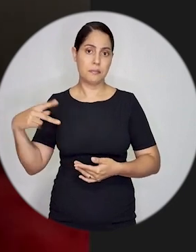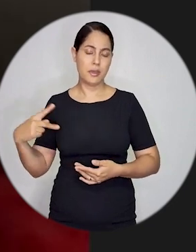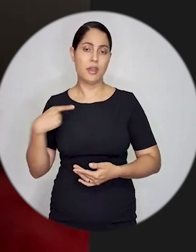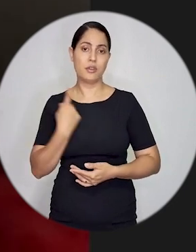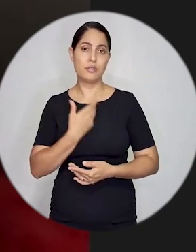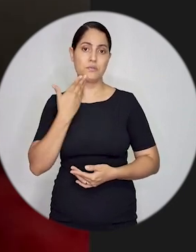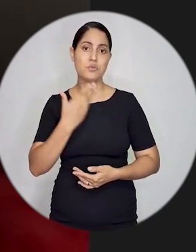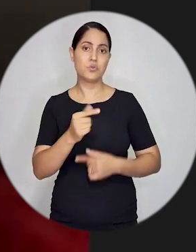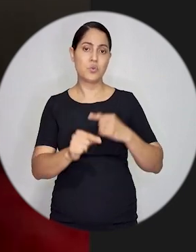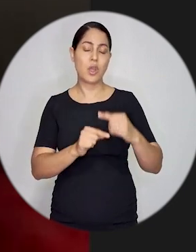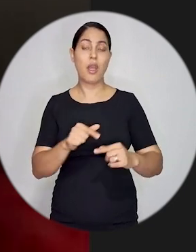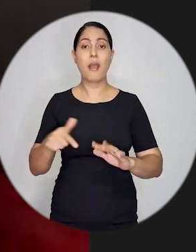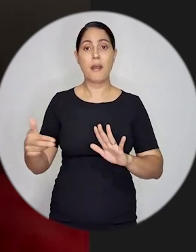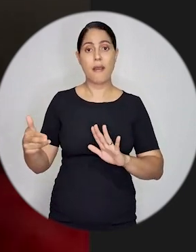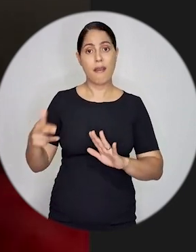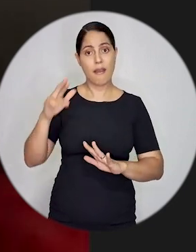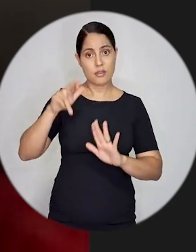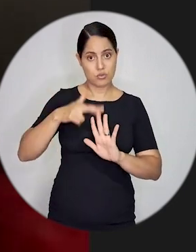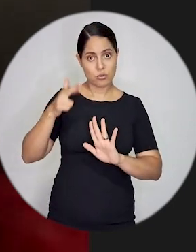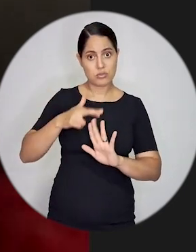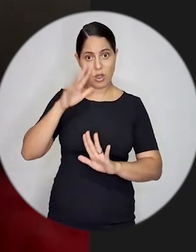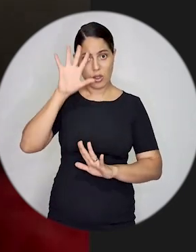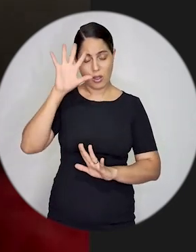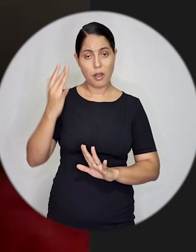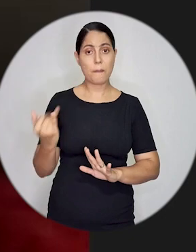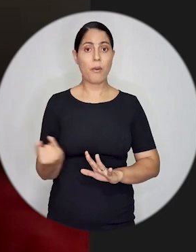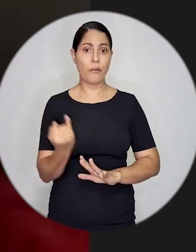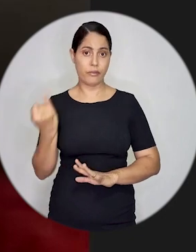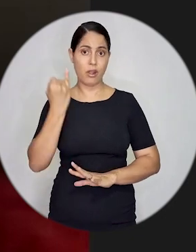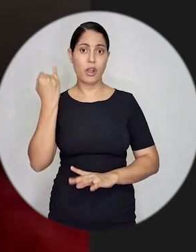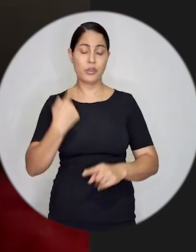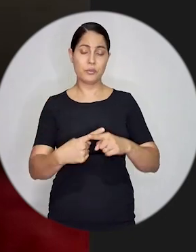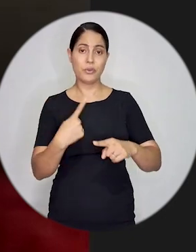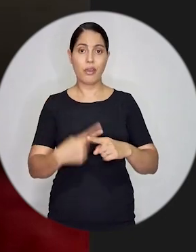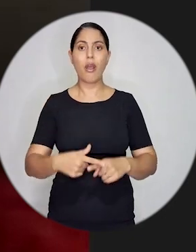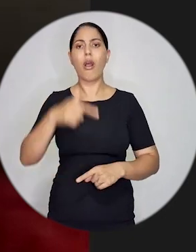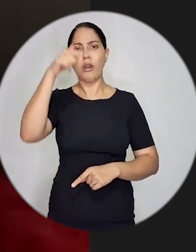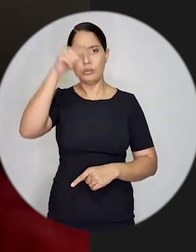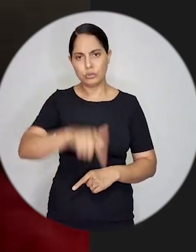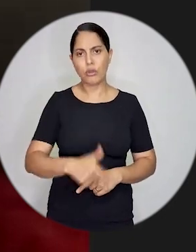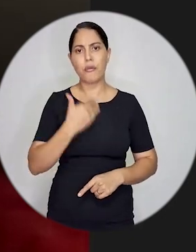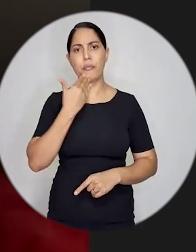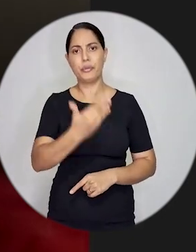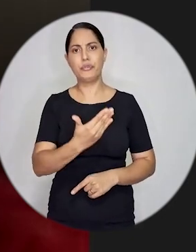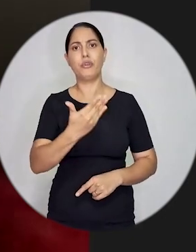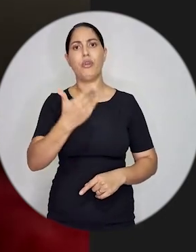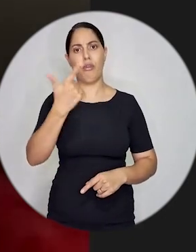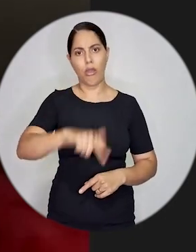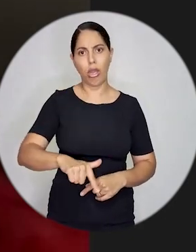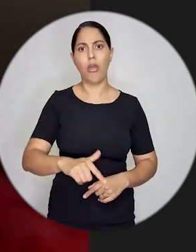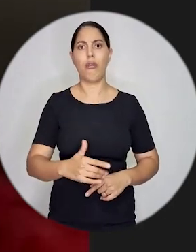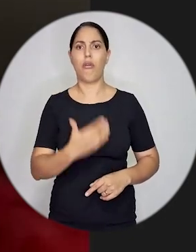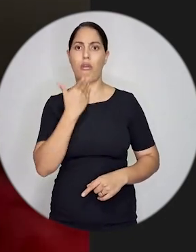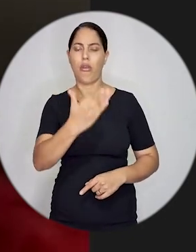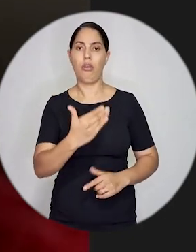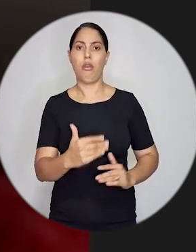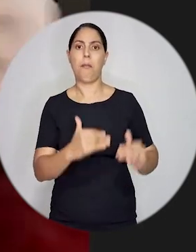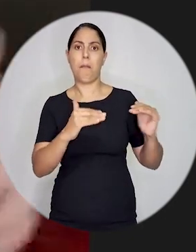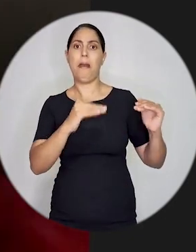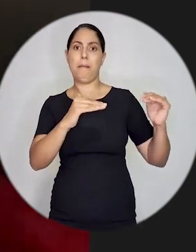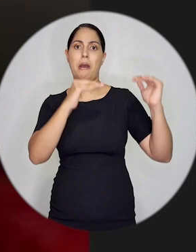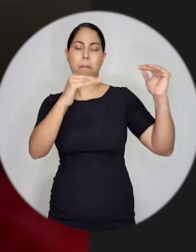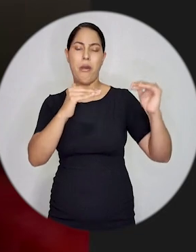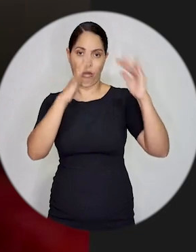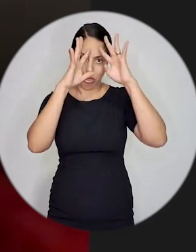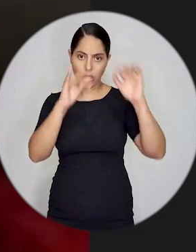para evitar que essas questões aconteçam de novo e que a pessoa tenha que recorrer até as instâncias superiores eventualmente,